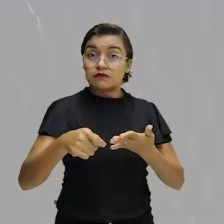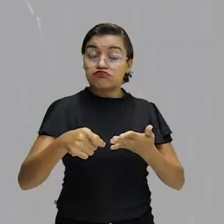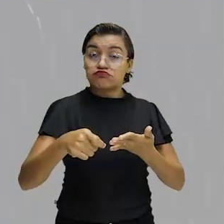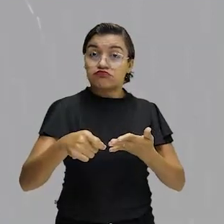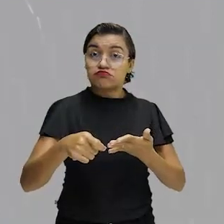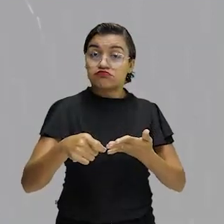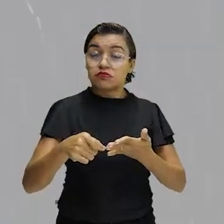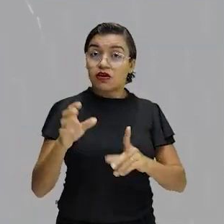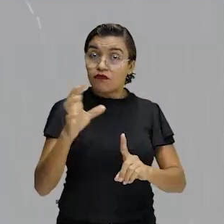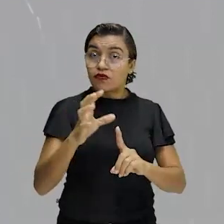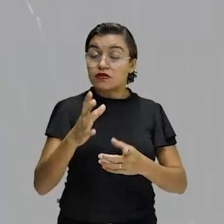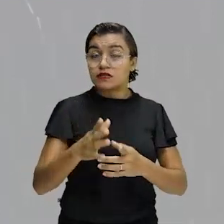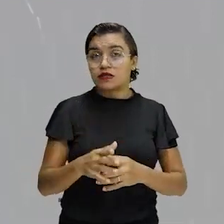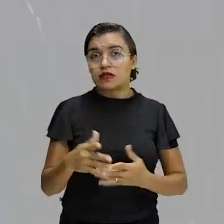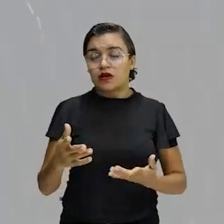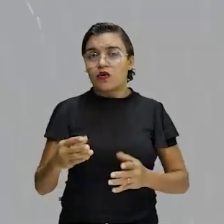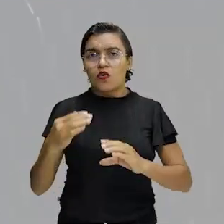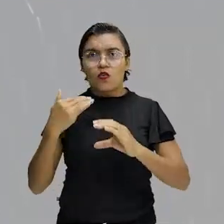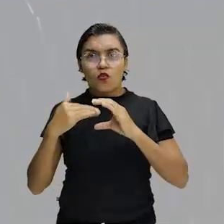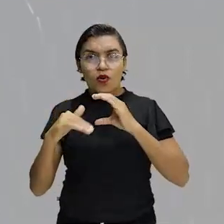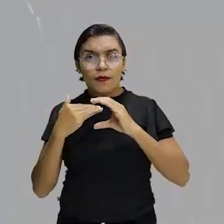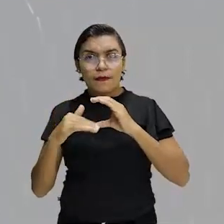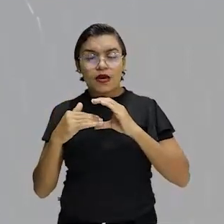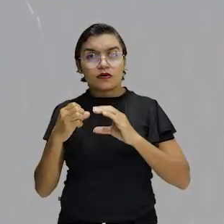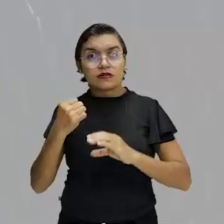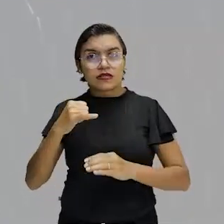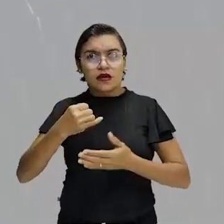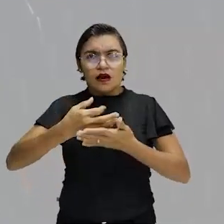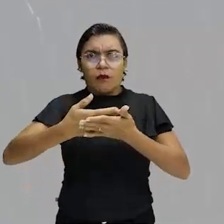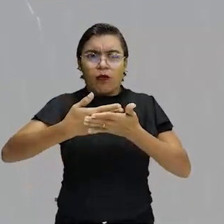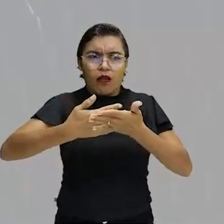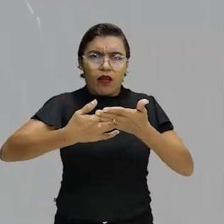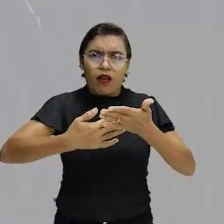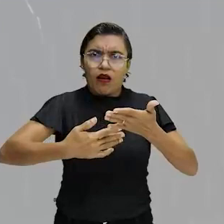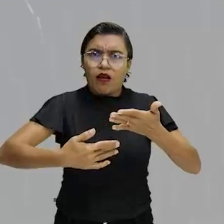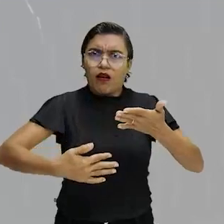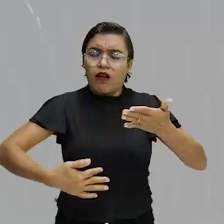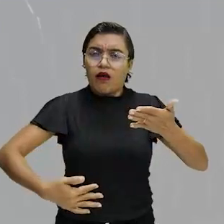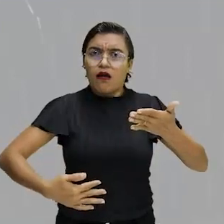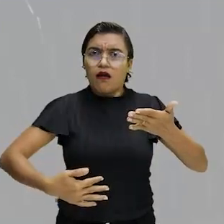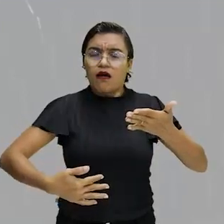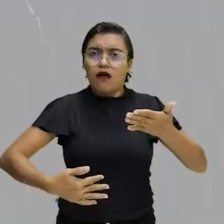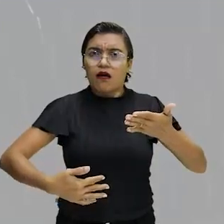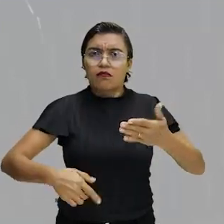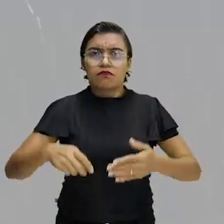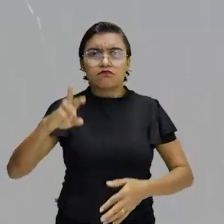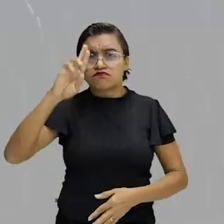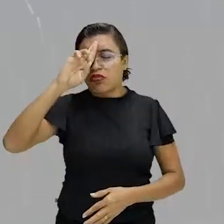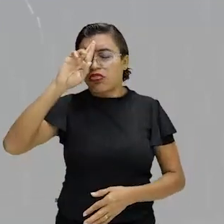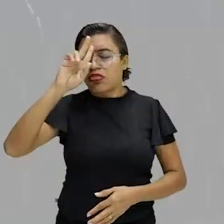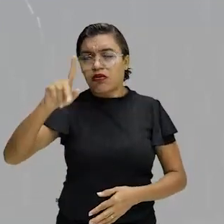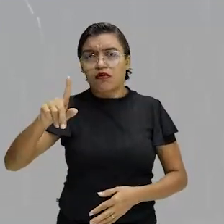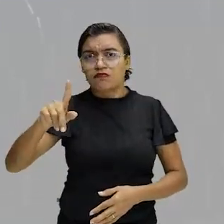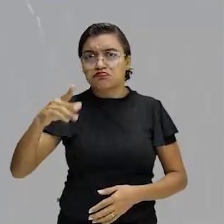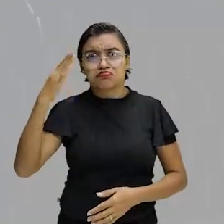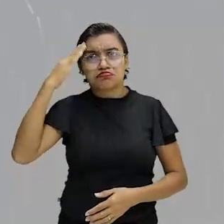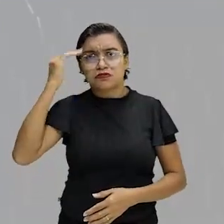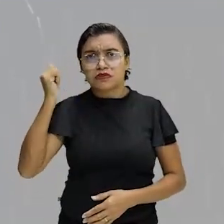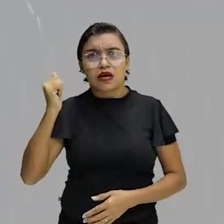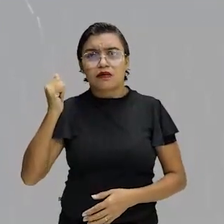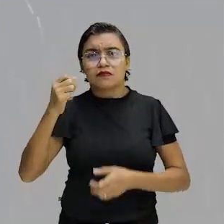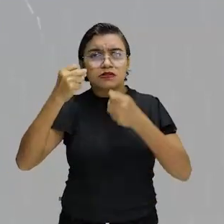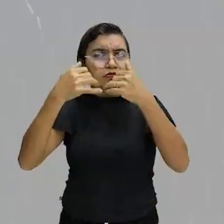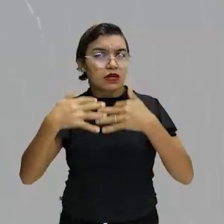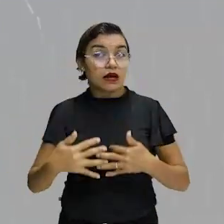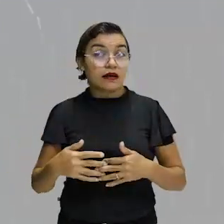fazer uma solicitação, se você se estende muito, a pessoa vai até se perder, já não sabe mais nem o que você realmente queria. Então essa